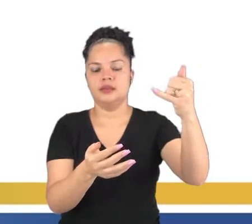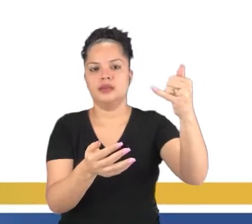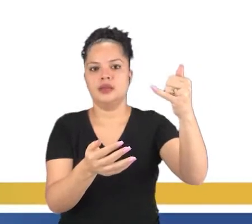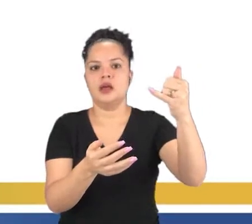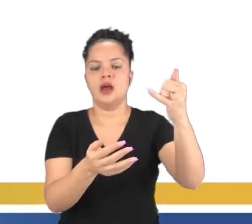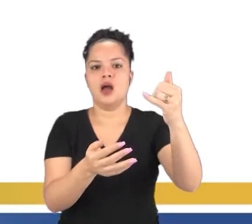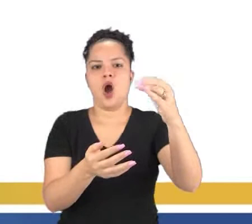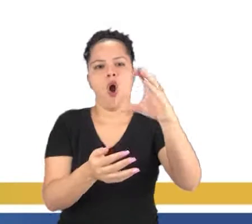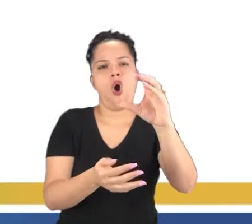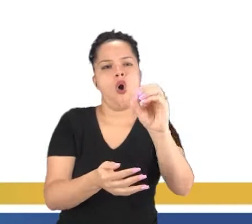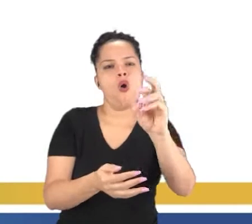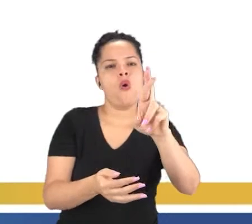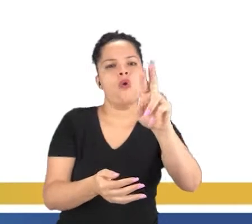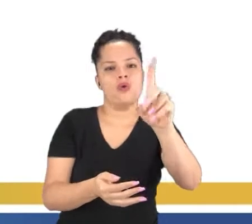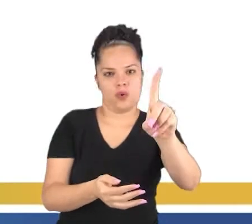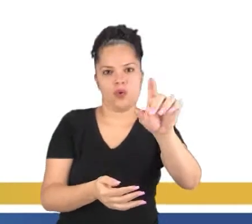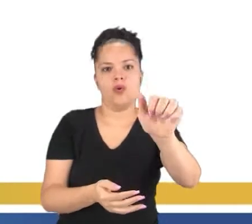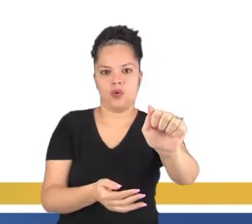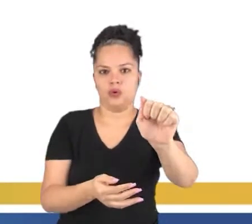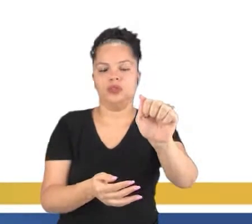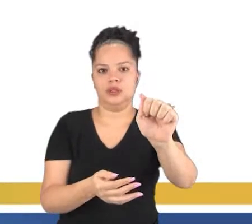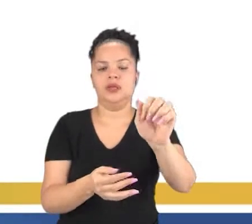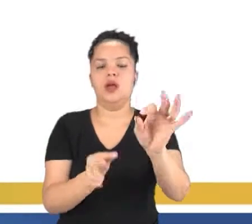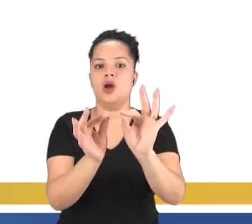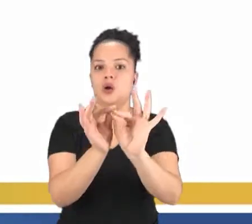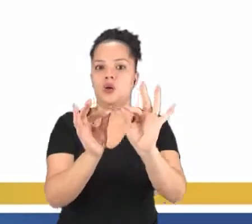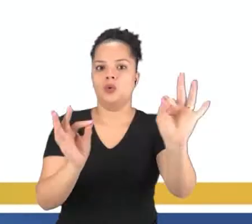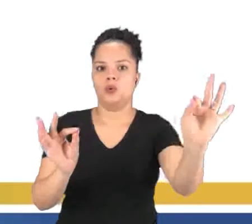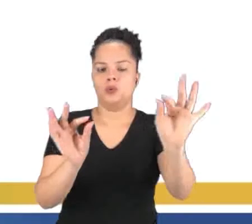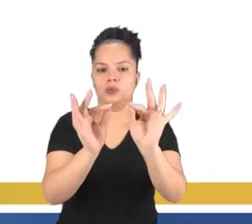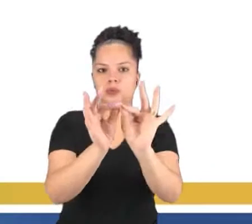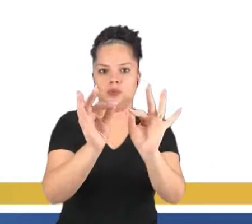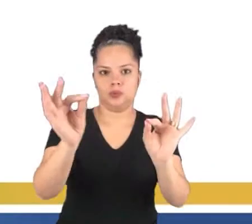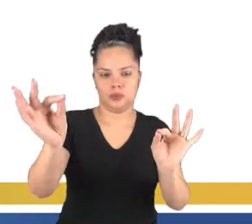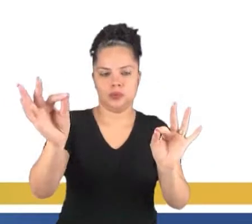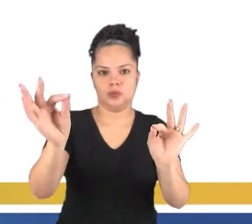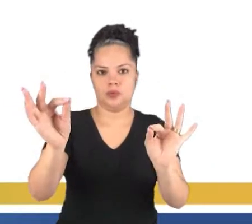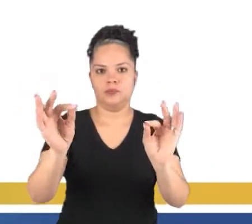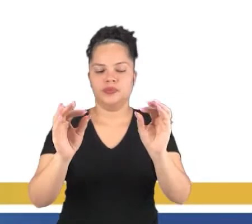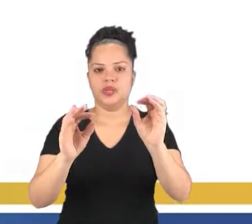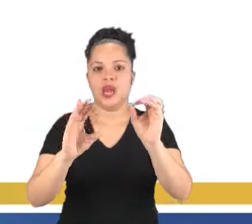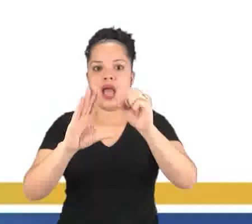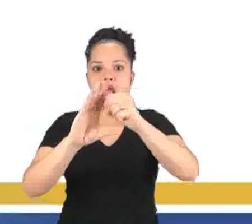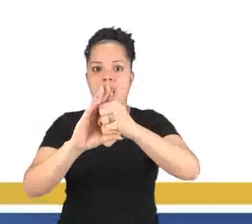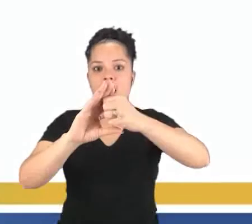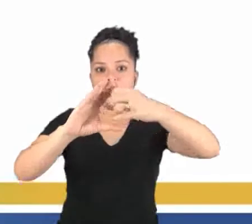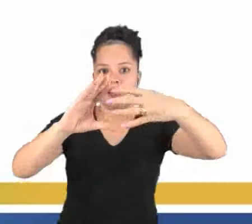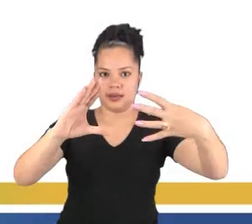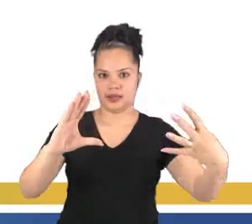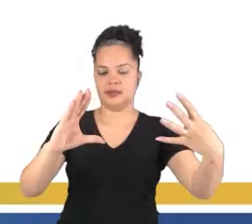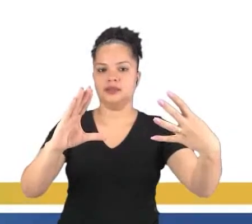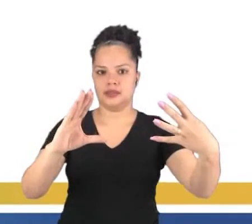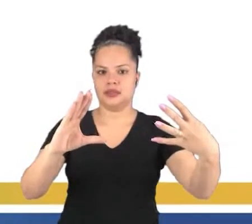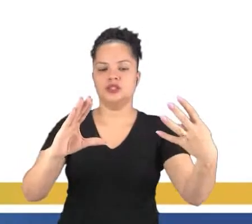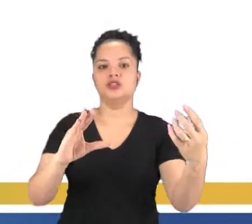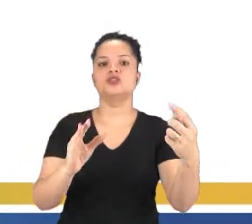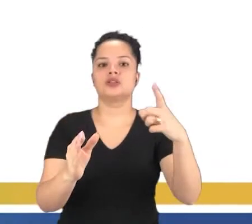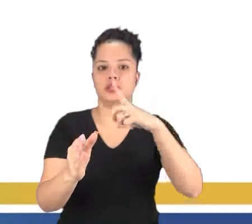de corda. O diâmetro é uma corda, sendo que sua característica fundamental é que passa pelo